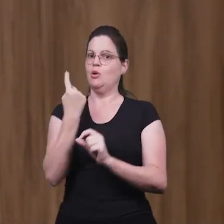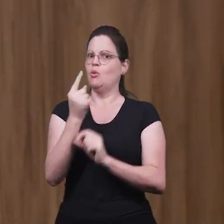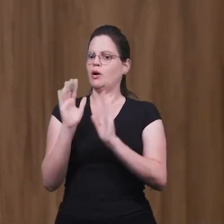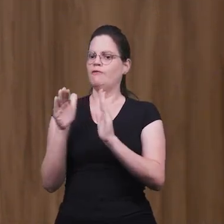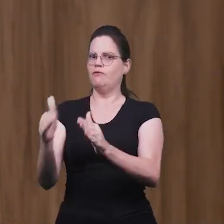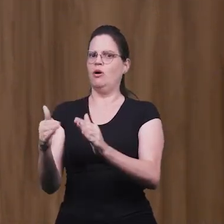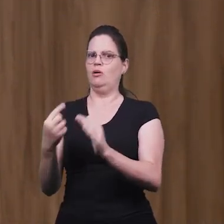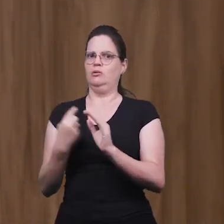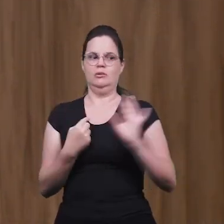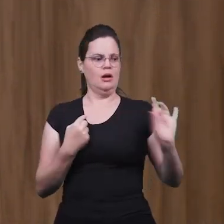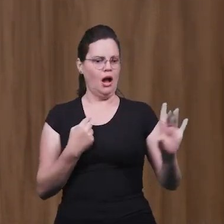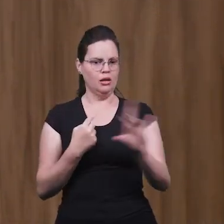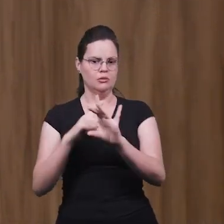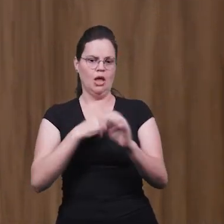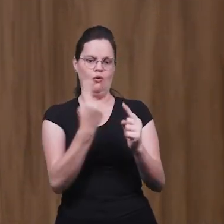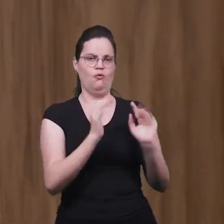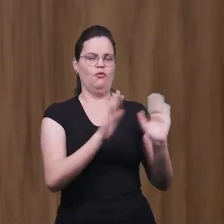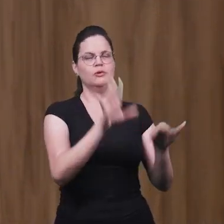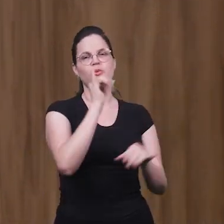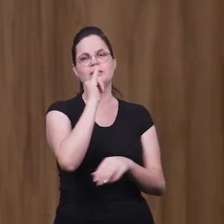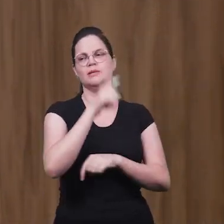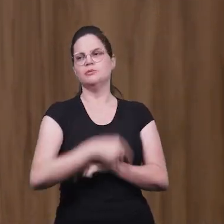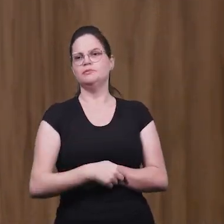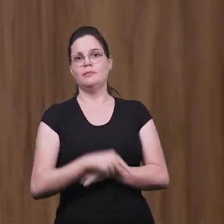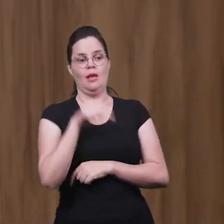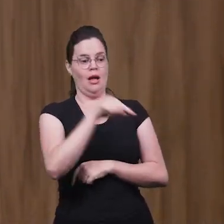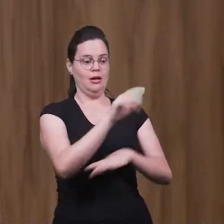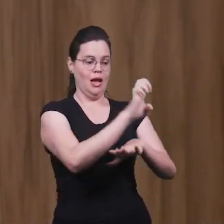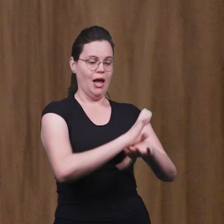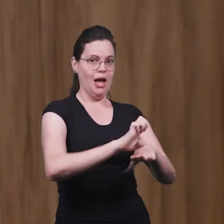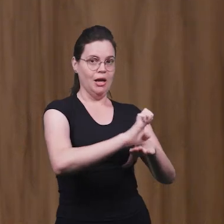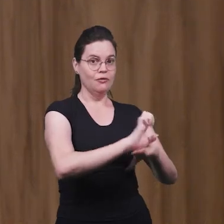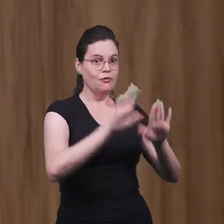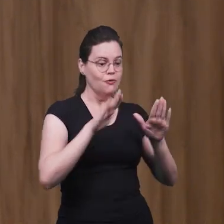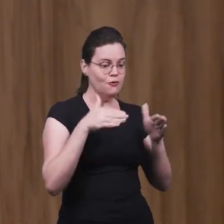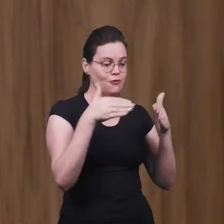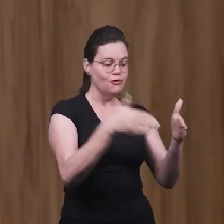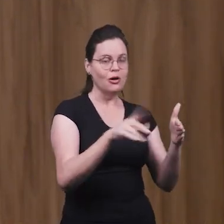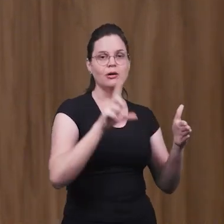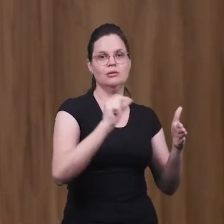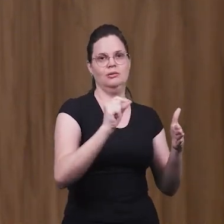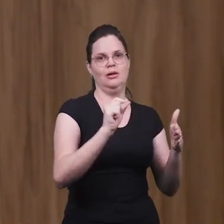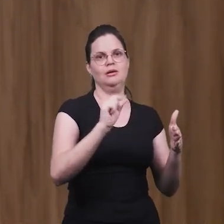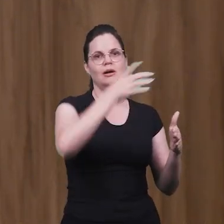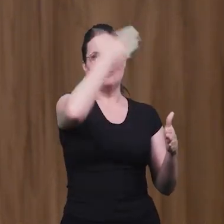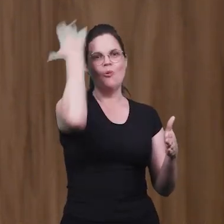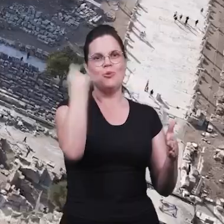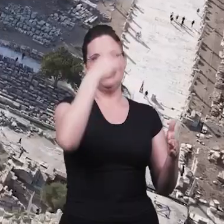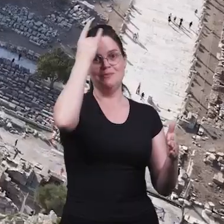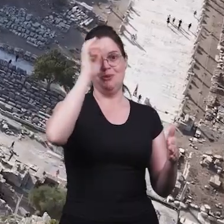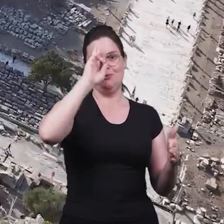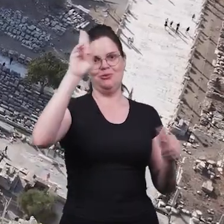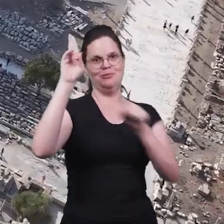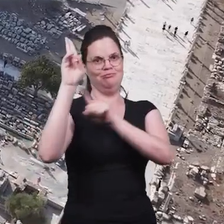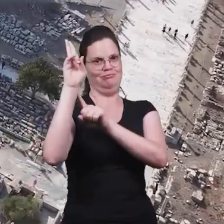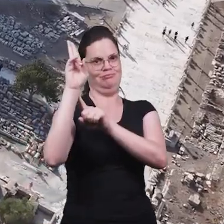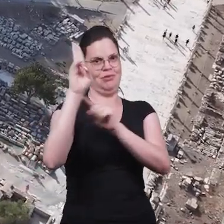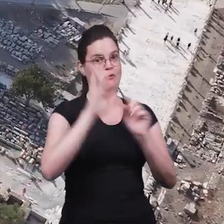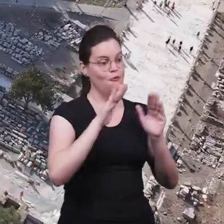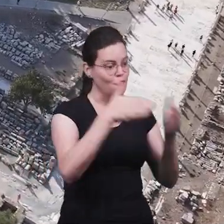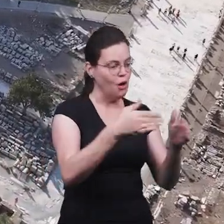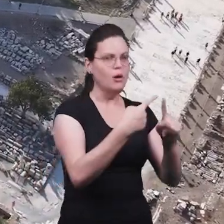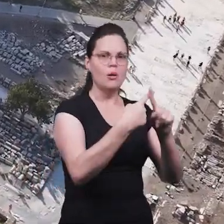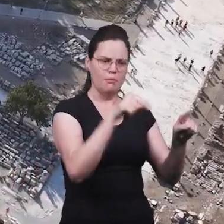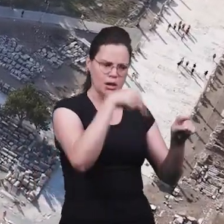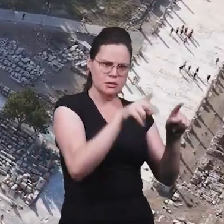àquilo que é uma ênfase da operação do Espírito Santo em cada momento profético. Por exemplo, lá na igreja de Éfeso, no período profético de Éfeso,